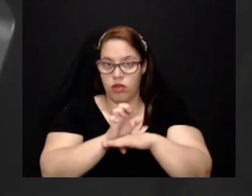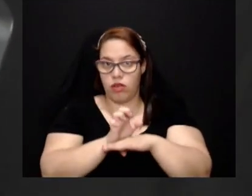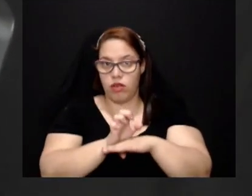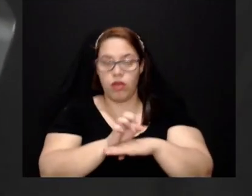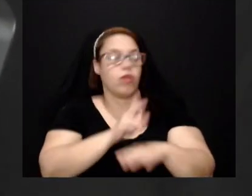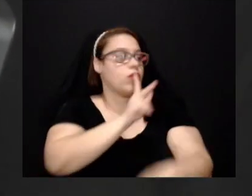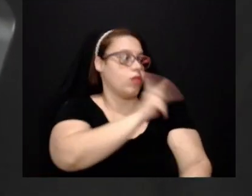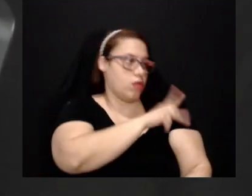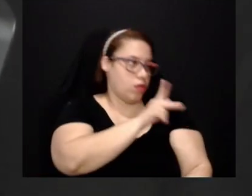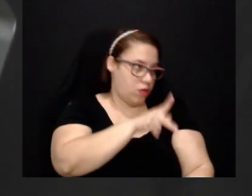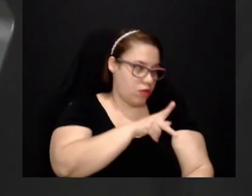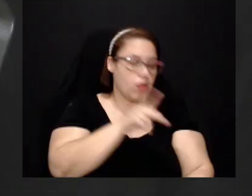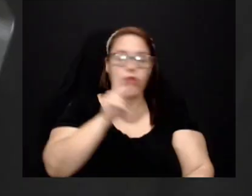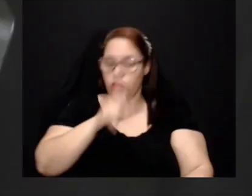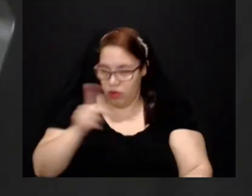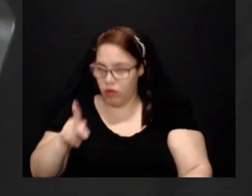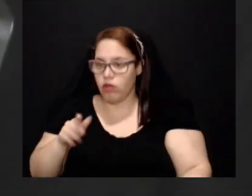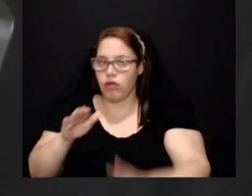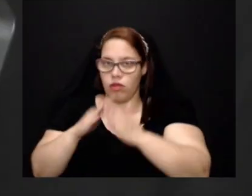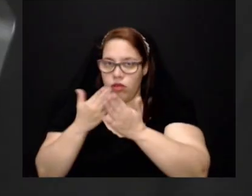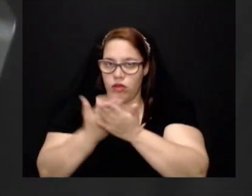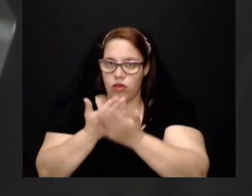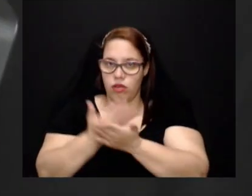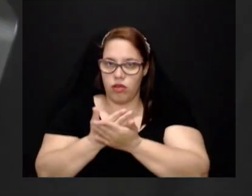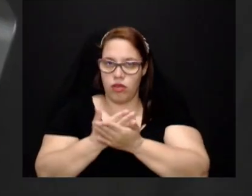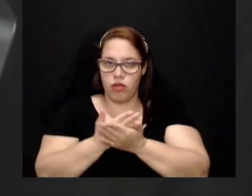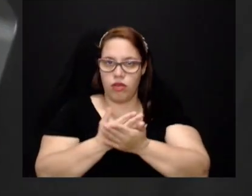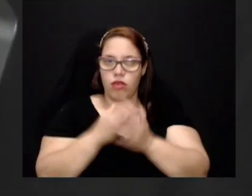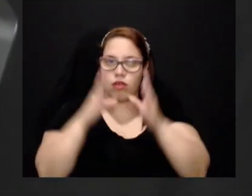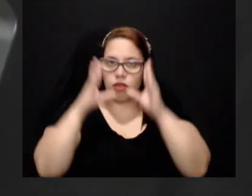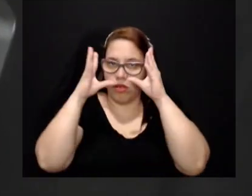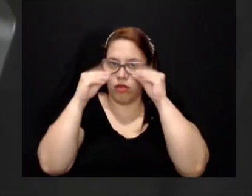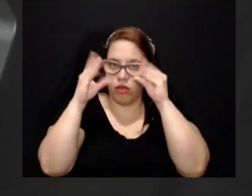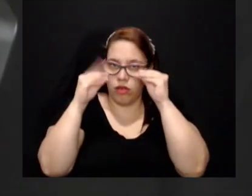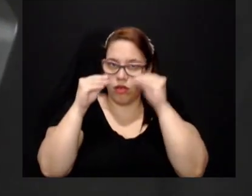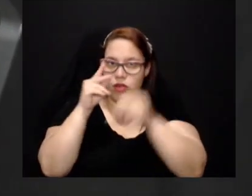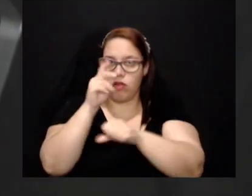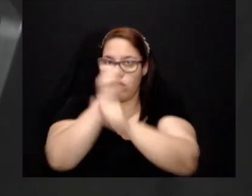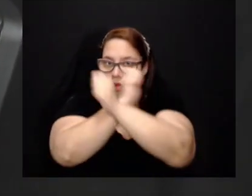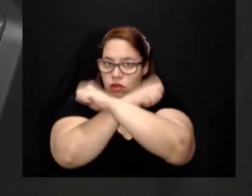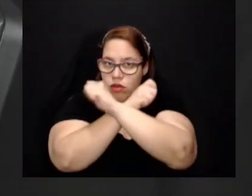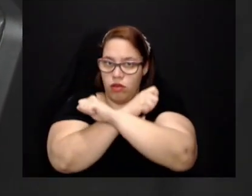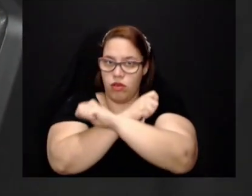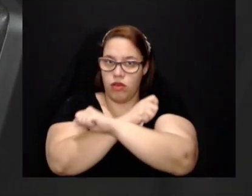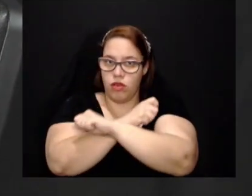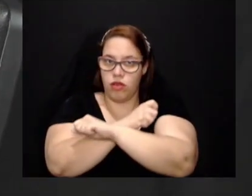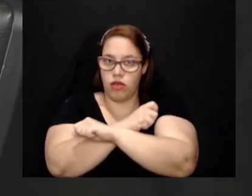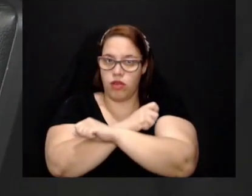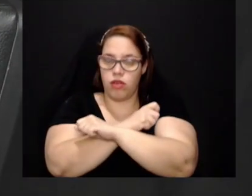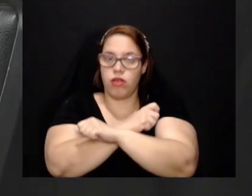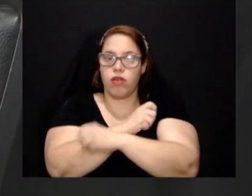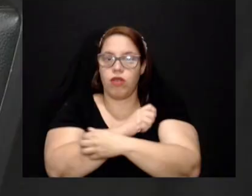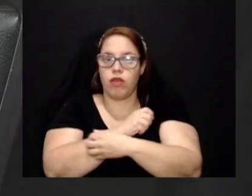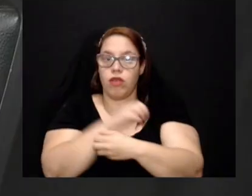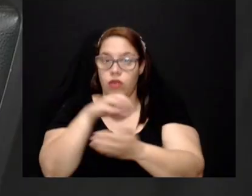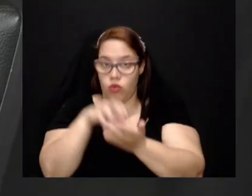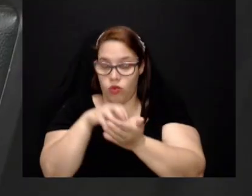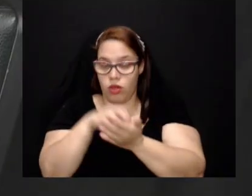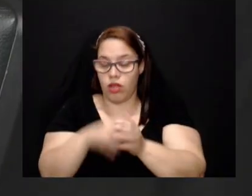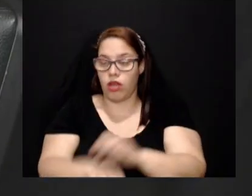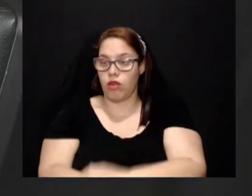professora. Estudava à noite na PUC, aqui no Pátio dos Leões, no centro, né?